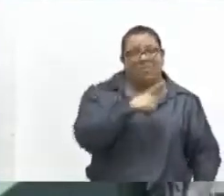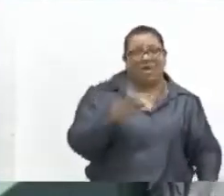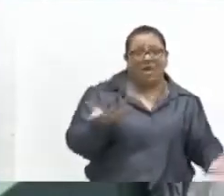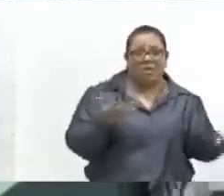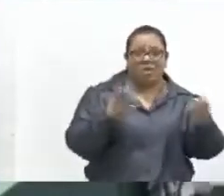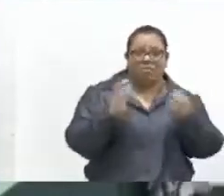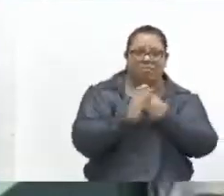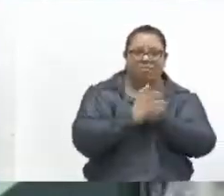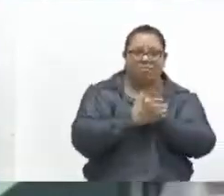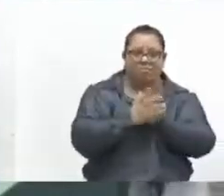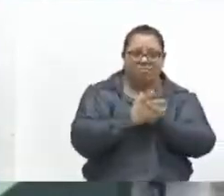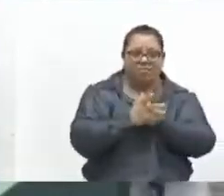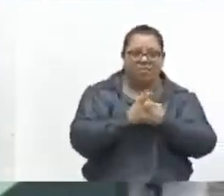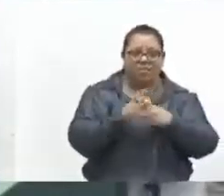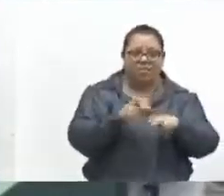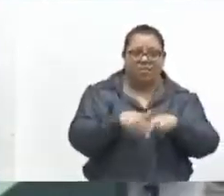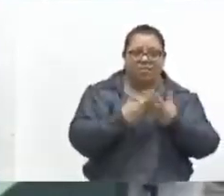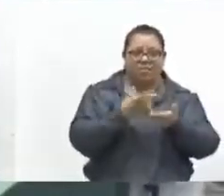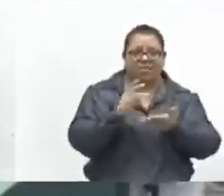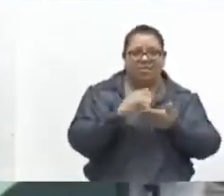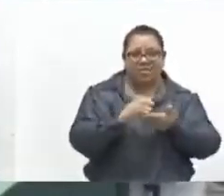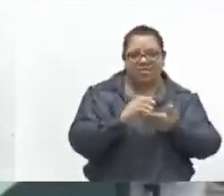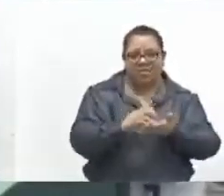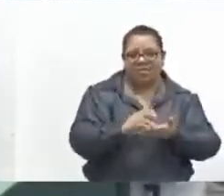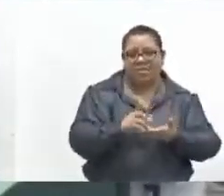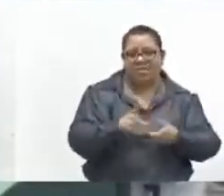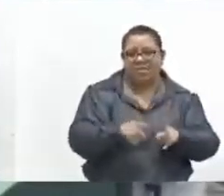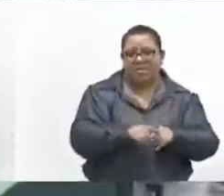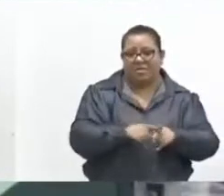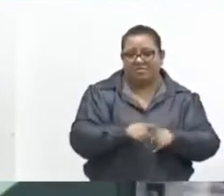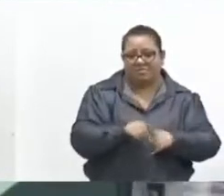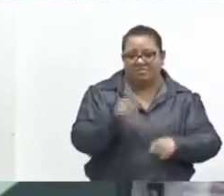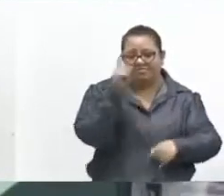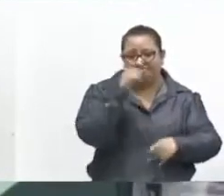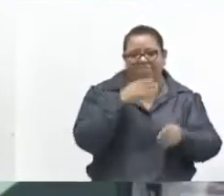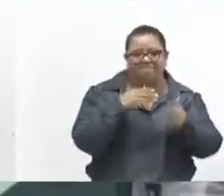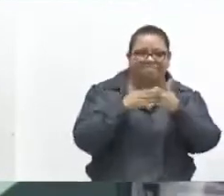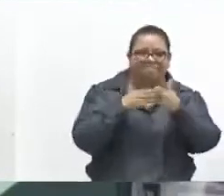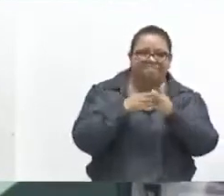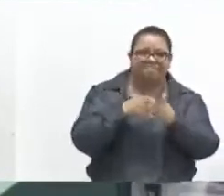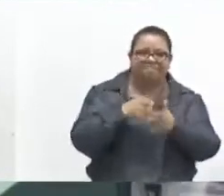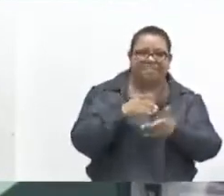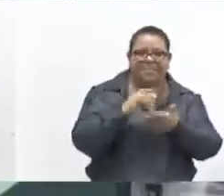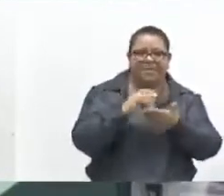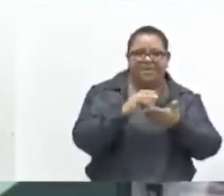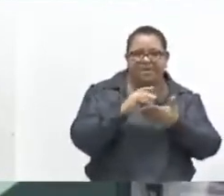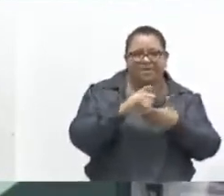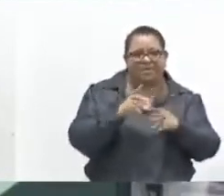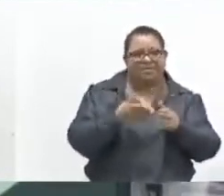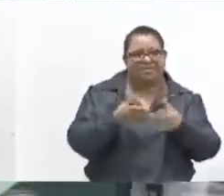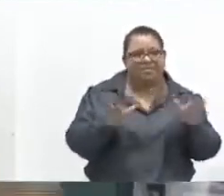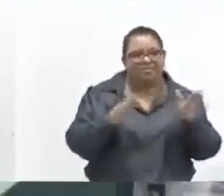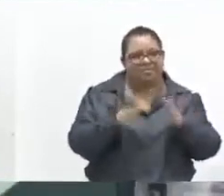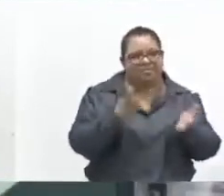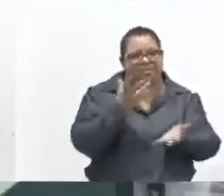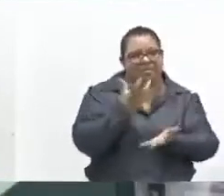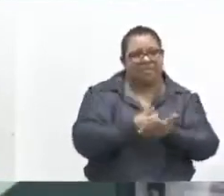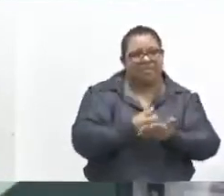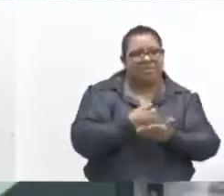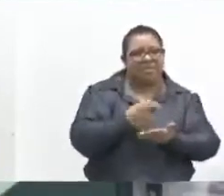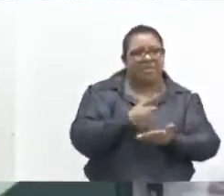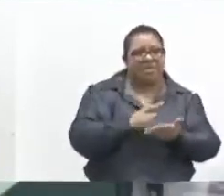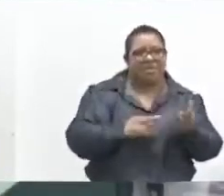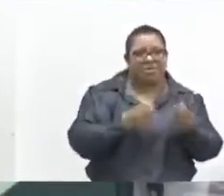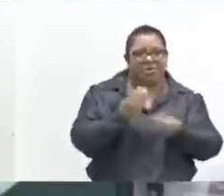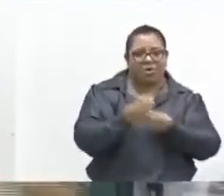temos, com os recursos do Fundeb também, que é uma dificuldade muito grande nas liberações de recursos, nas aprovações de relatórios, como que